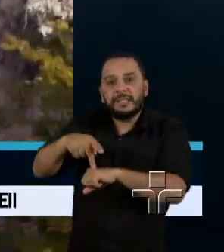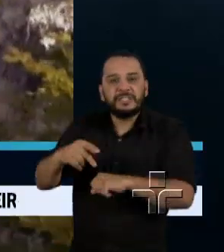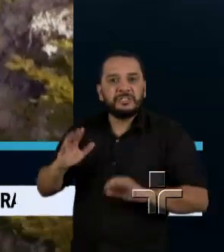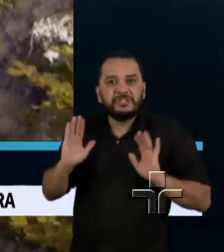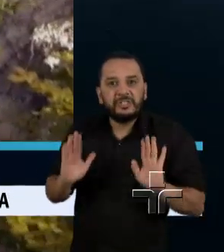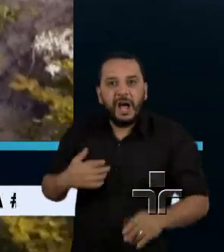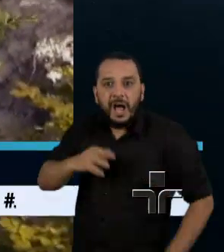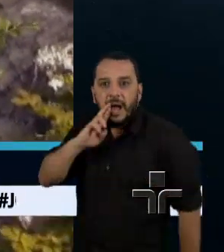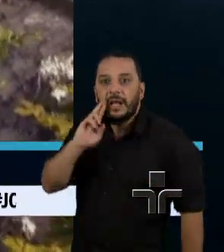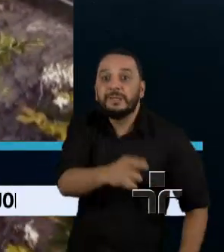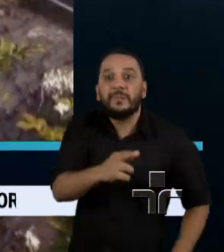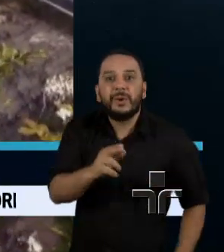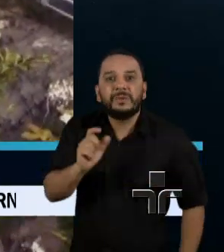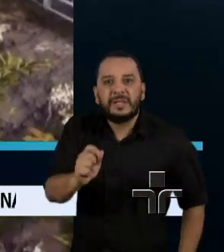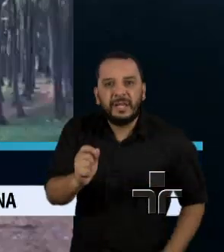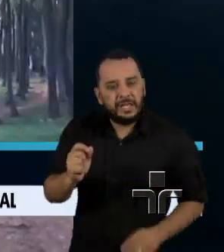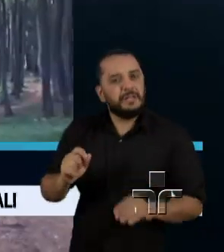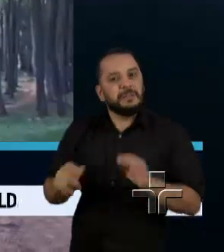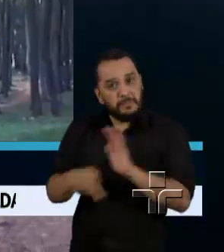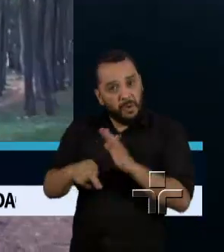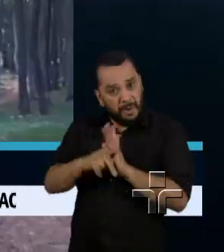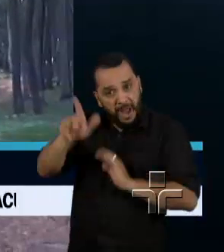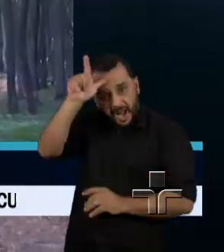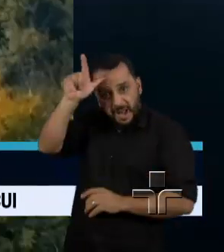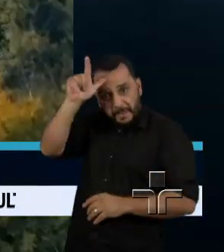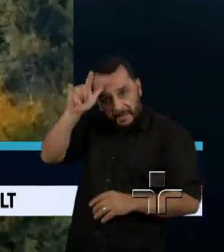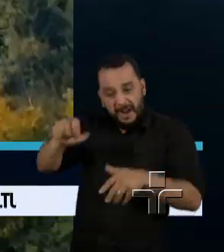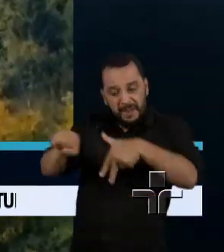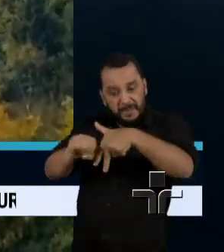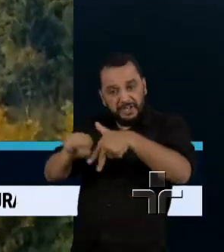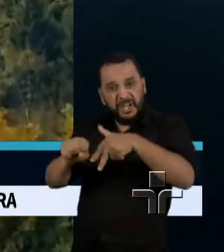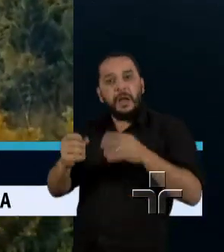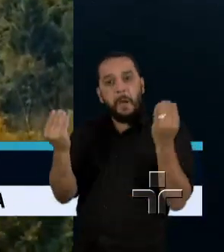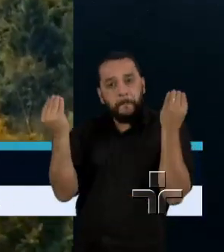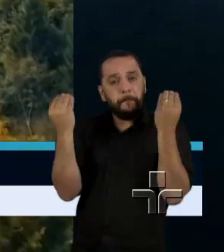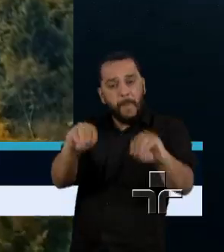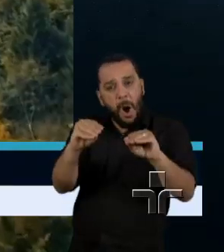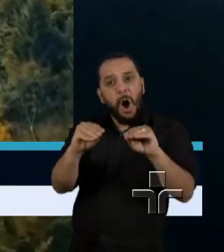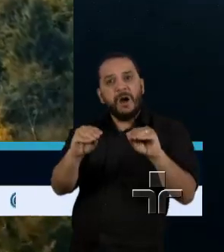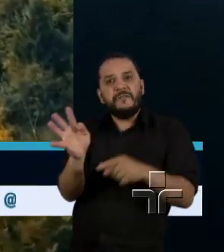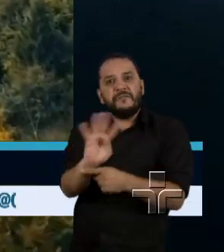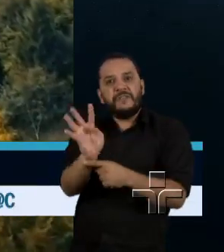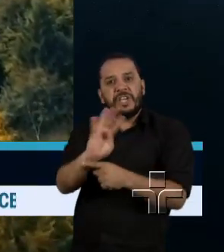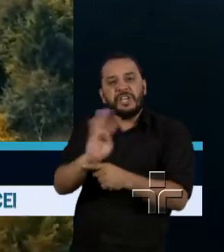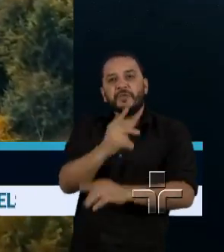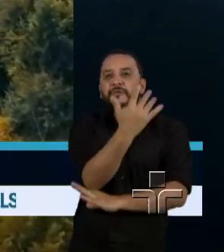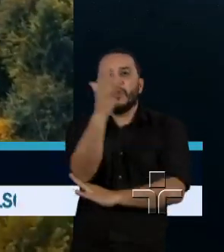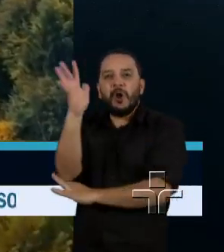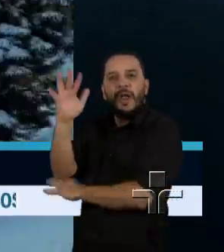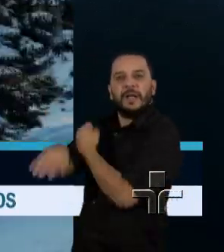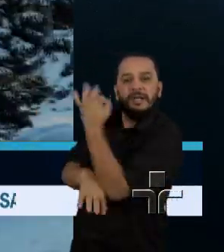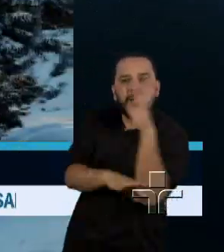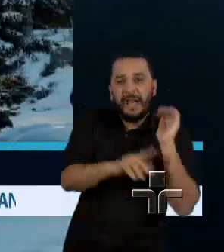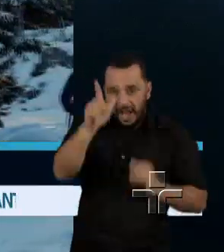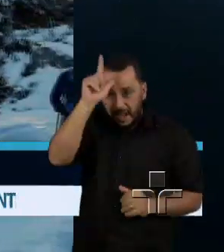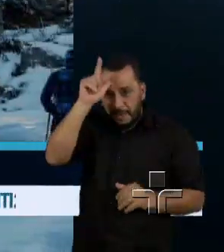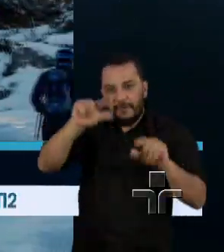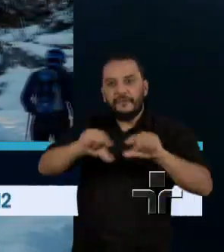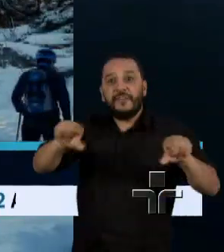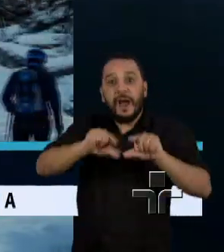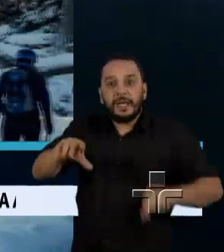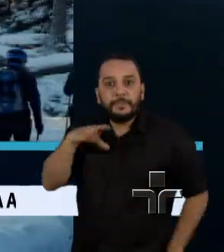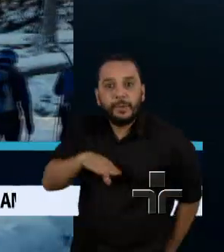resposta, a embaixada alemã divulgou em uma rede social um vídeo de florestas alemãs com mensagens em português.